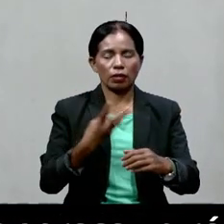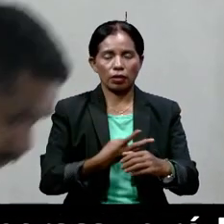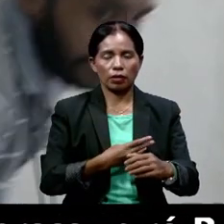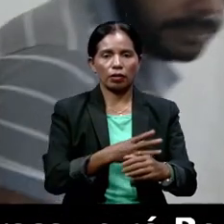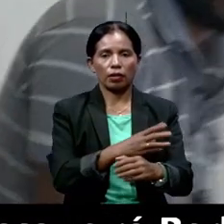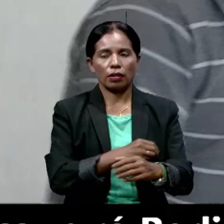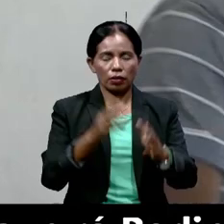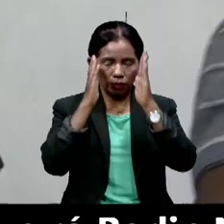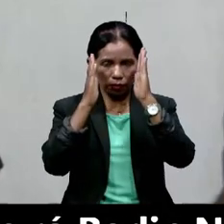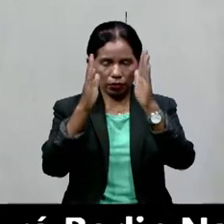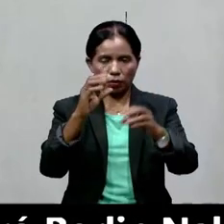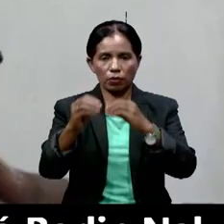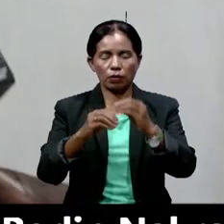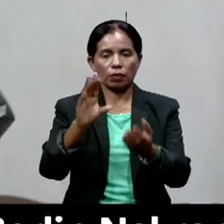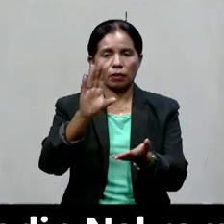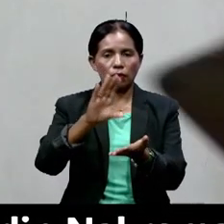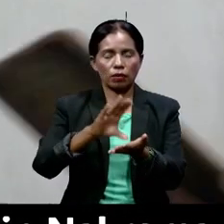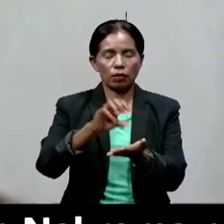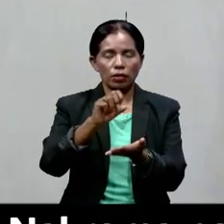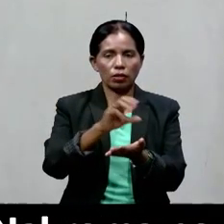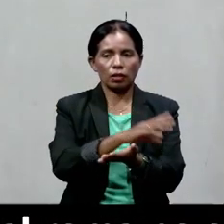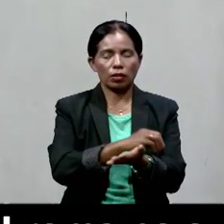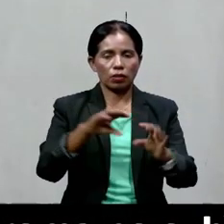quarta-feira Liubá, Conselho de Ministros